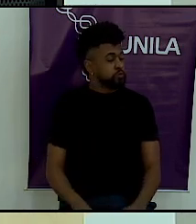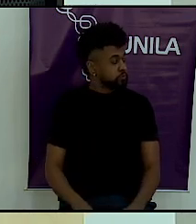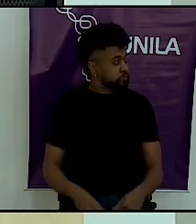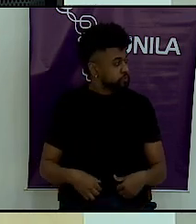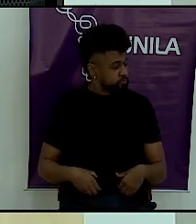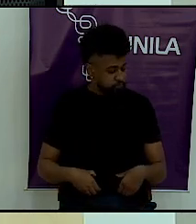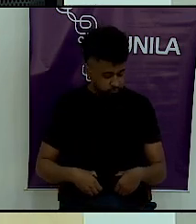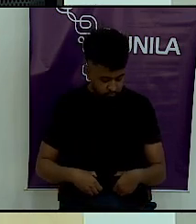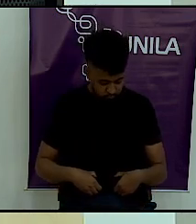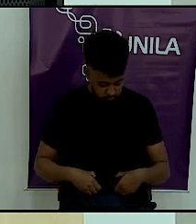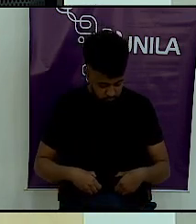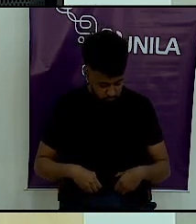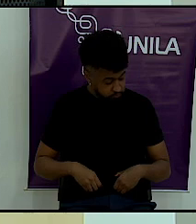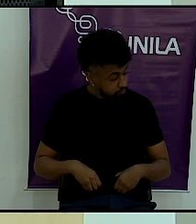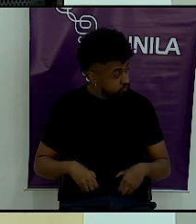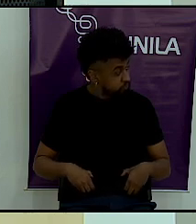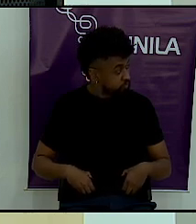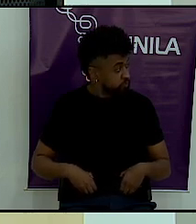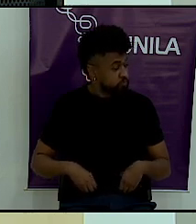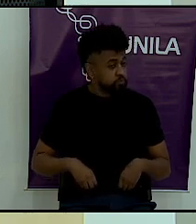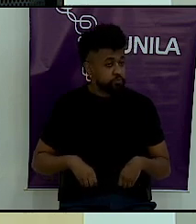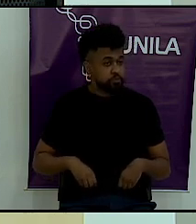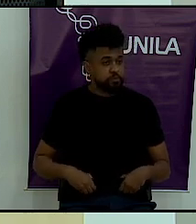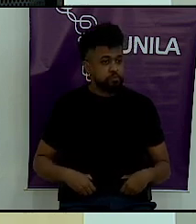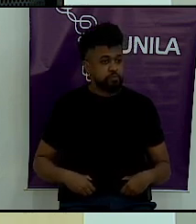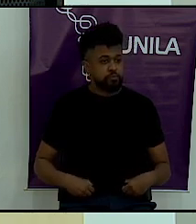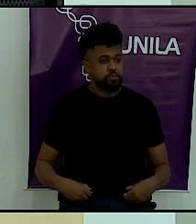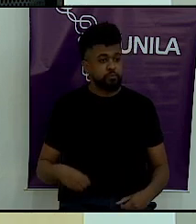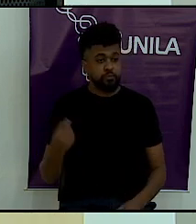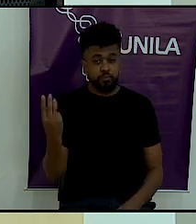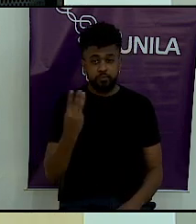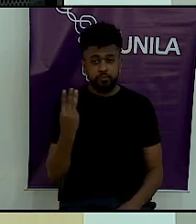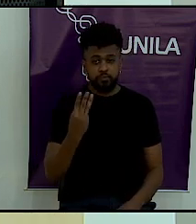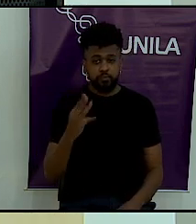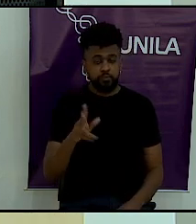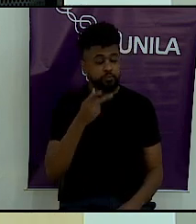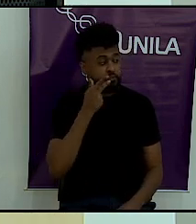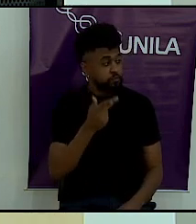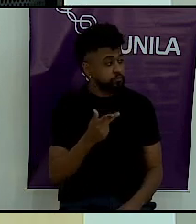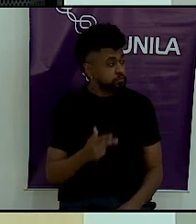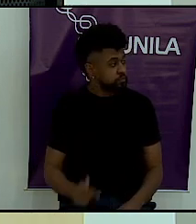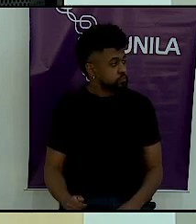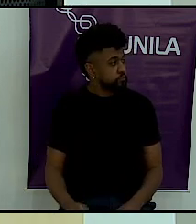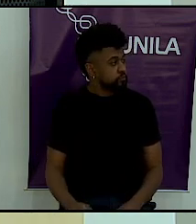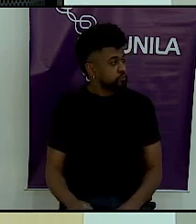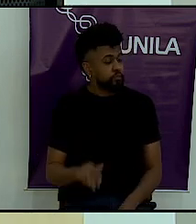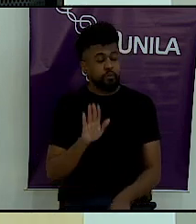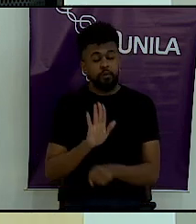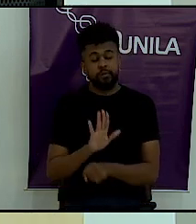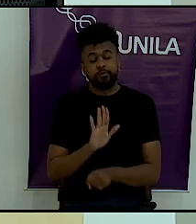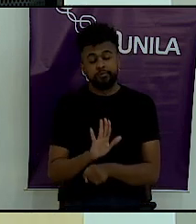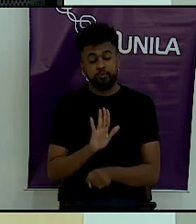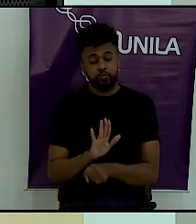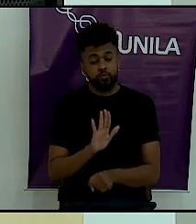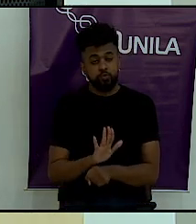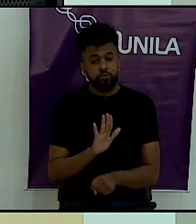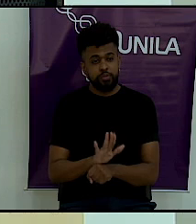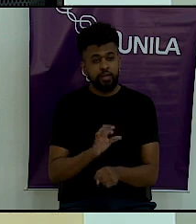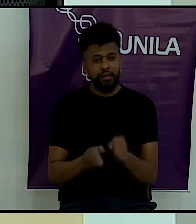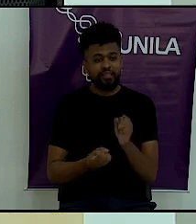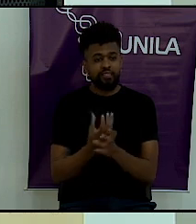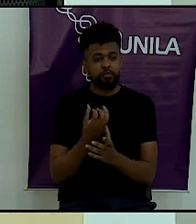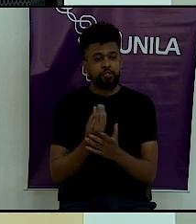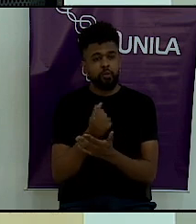Então, também um segundo comentário. E terceiro comentário, acho que foi falado aí, para ajudar a execução